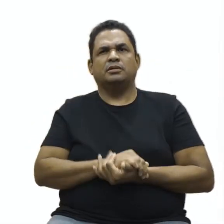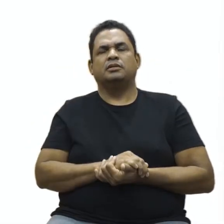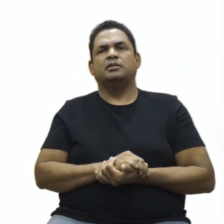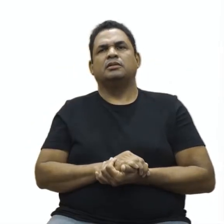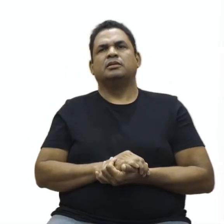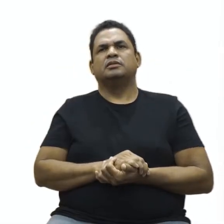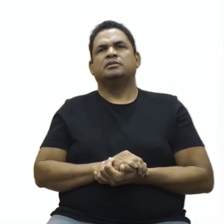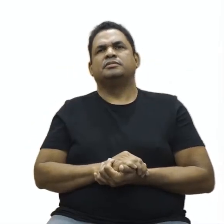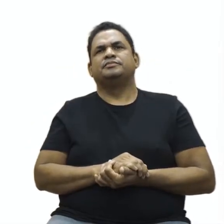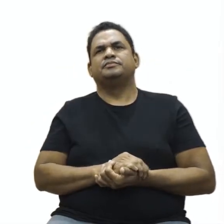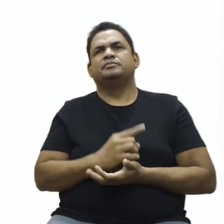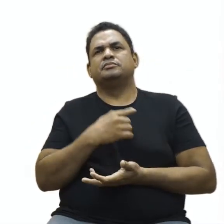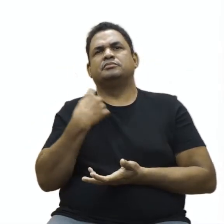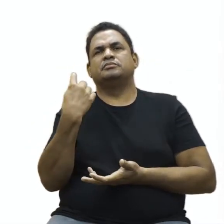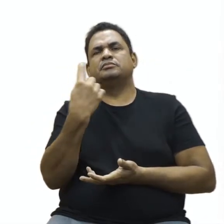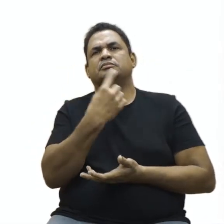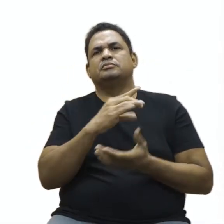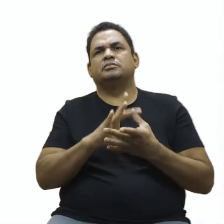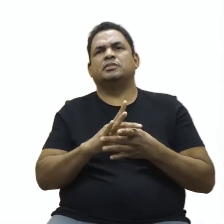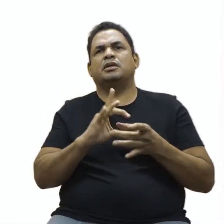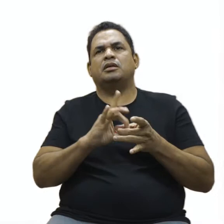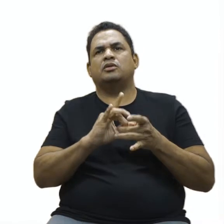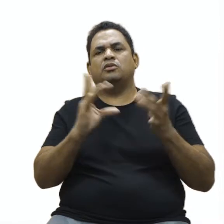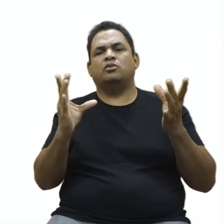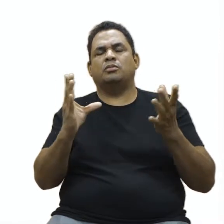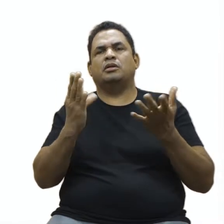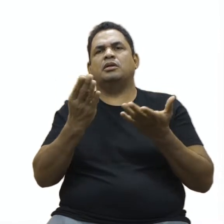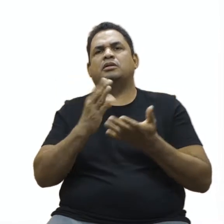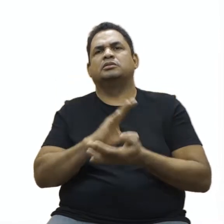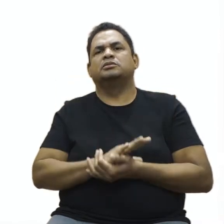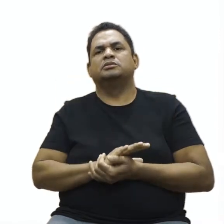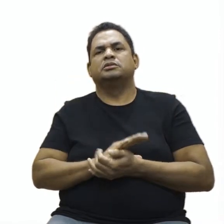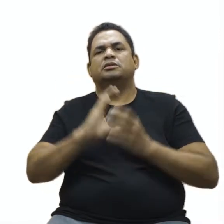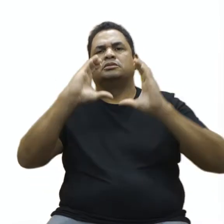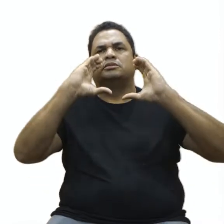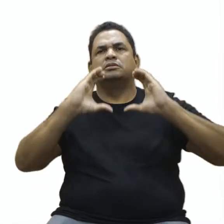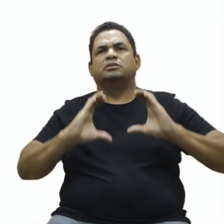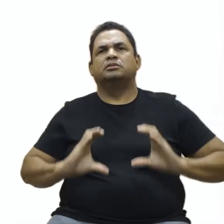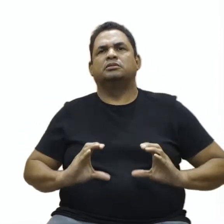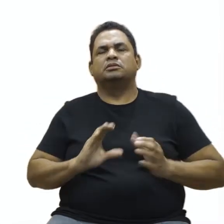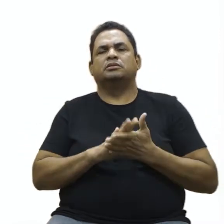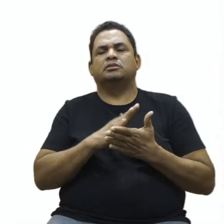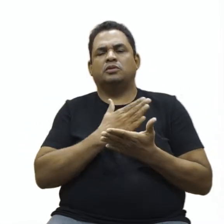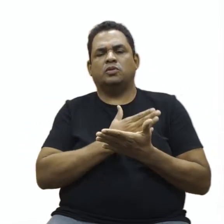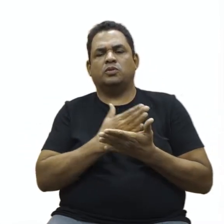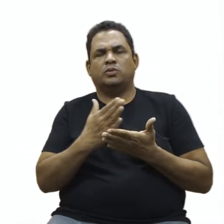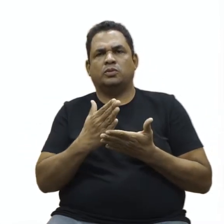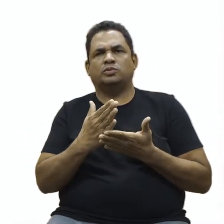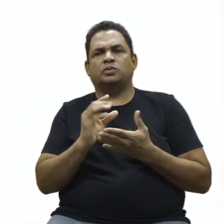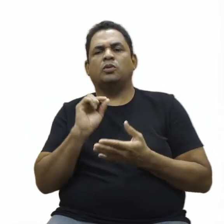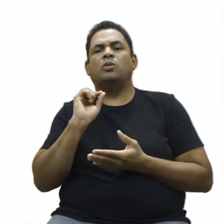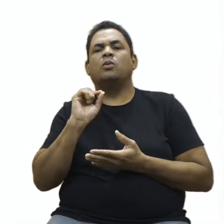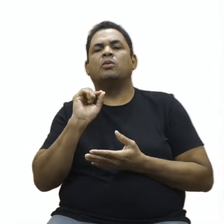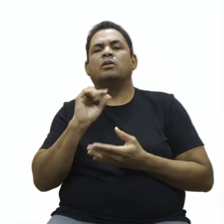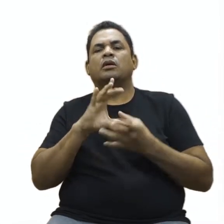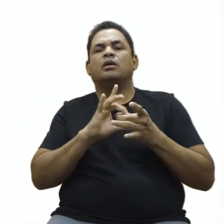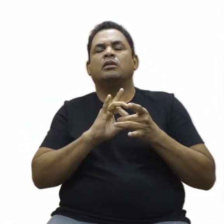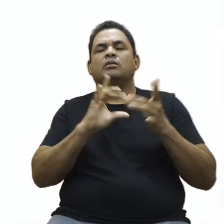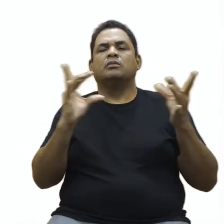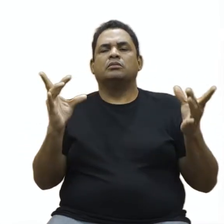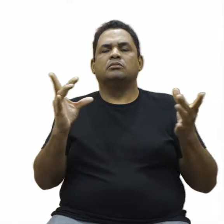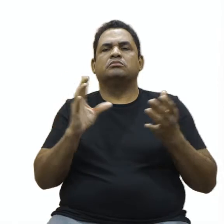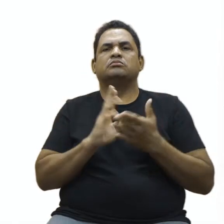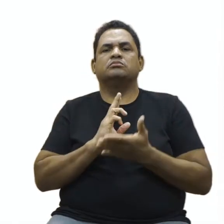Gente, nós falamos hoje sobre democracia e cidadania. Começamos a falar do que seria a democracia, o